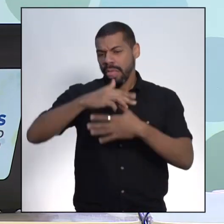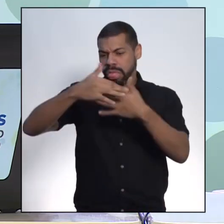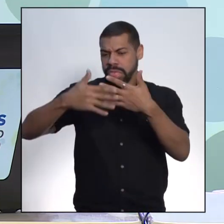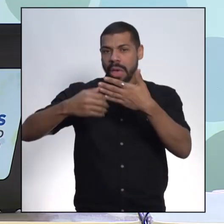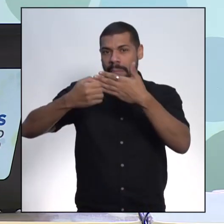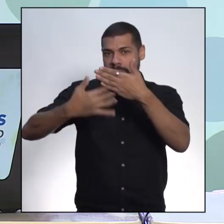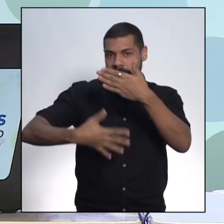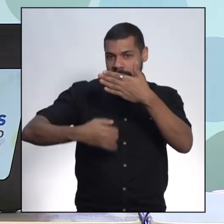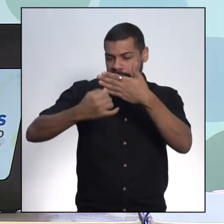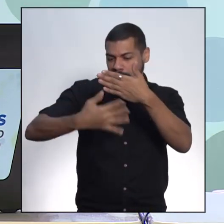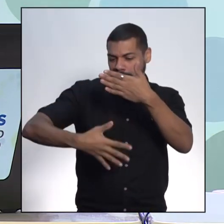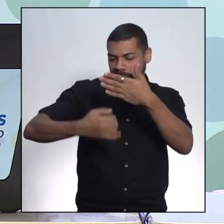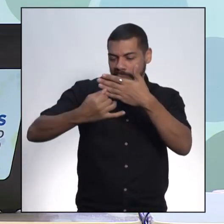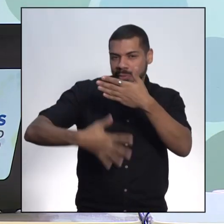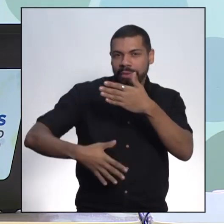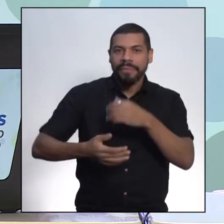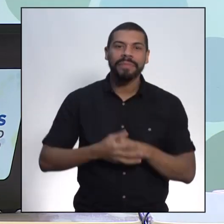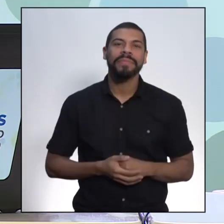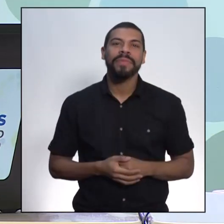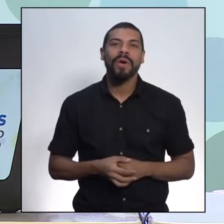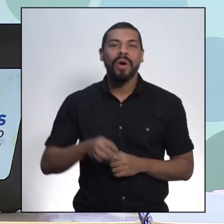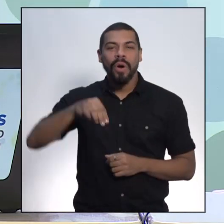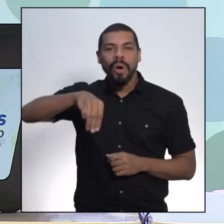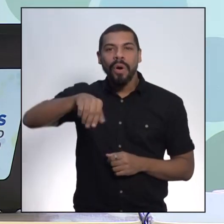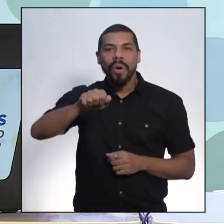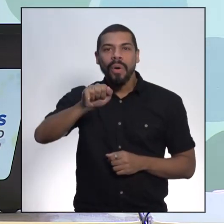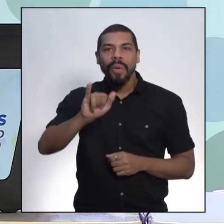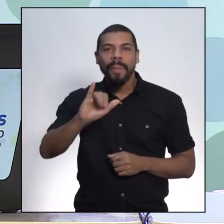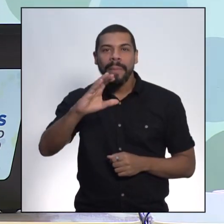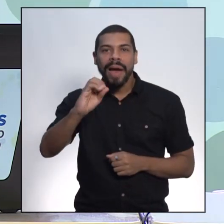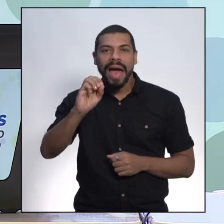gente escrevendo. Tá. O Michael falou que conhece também